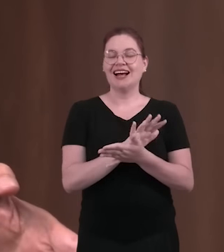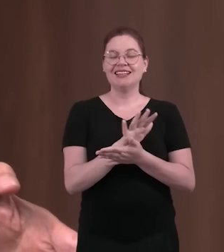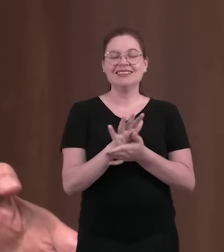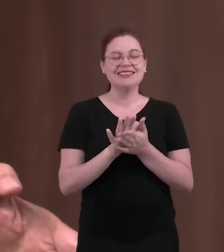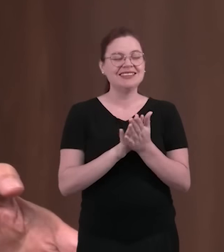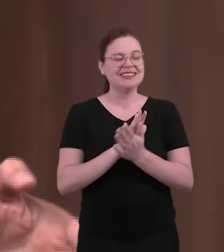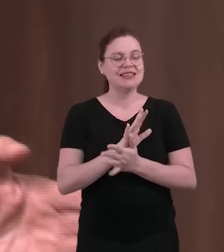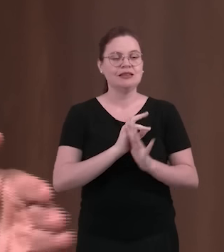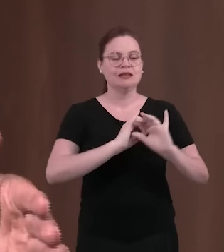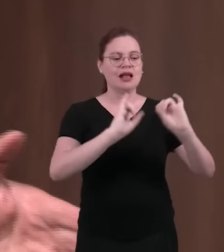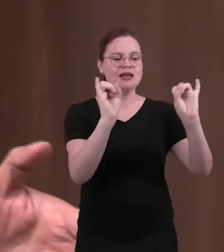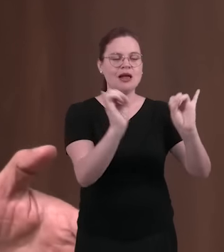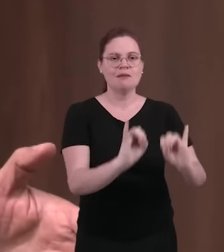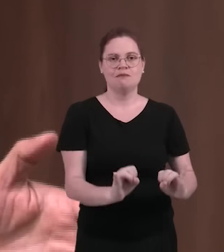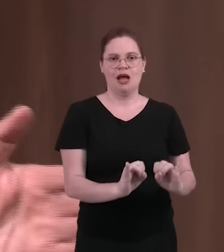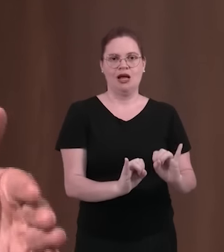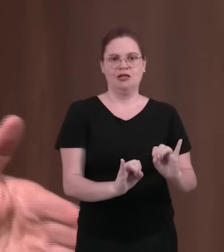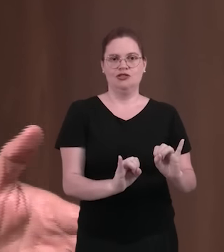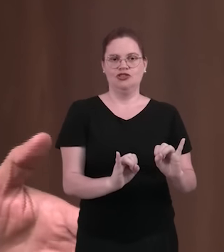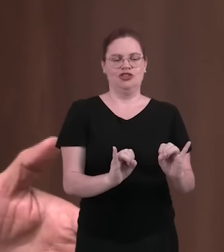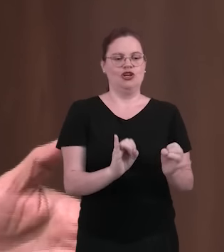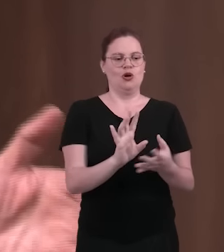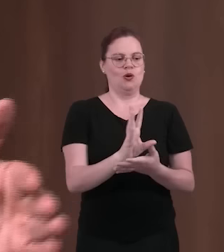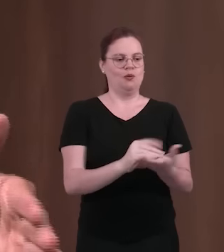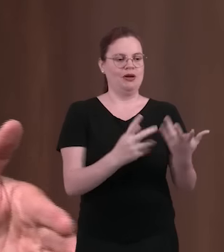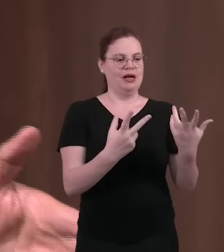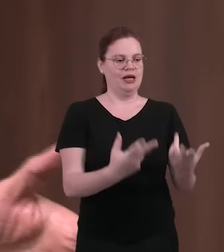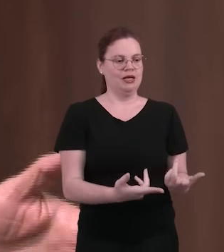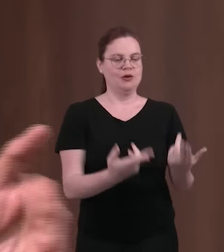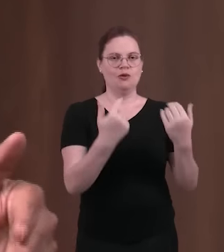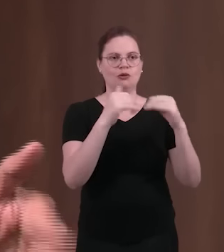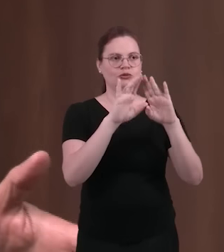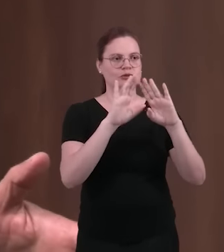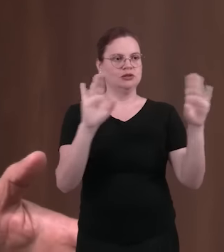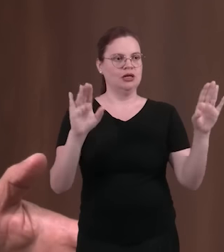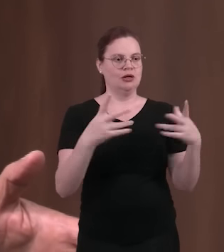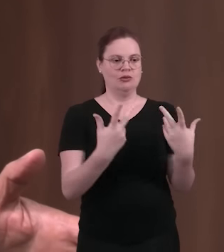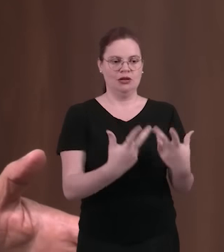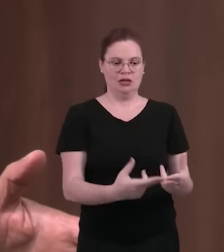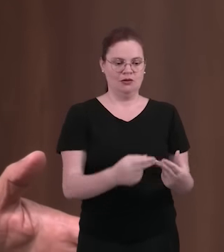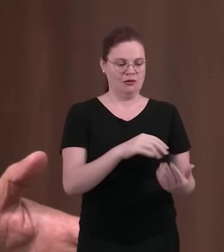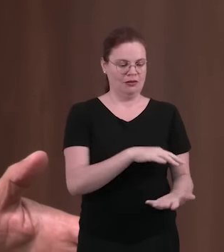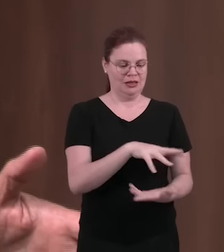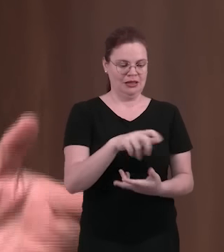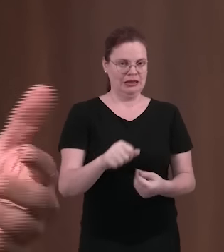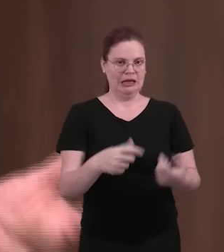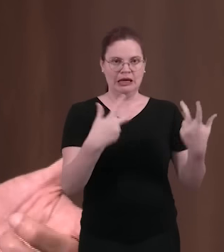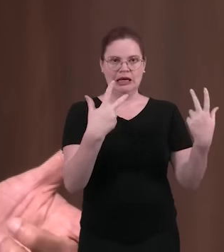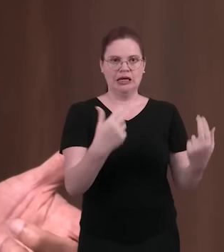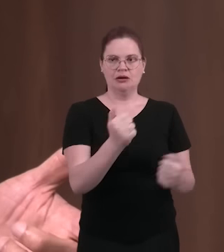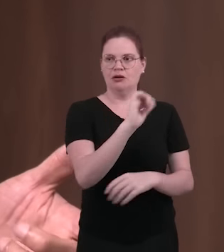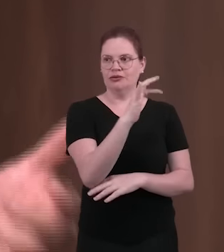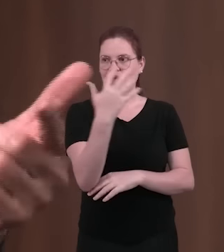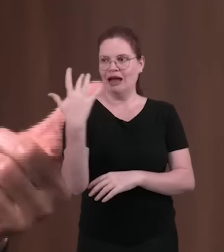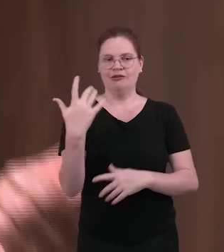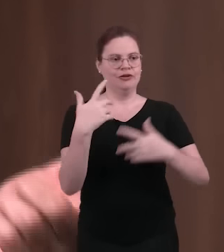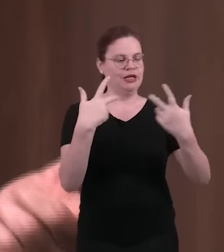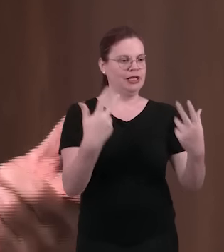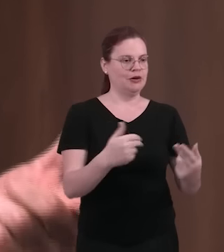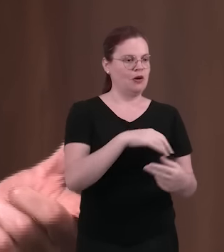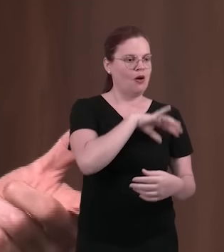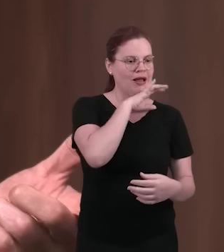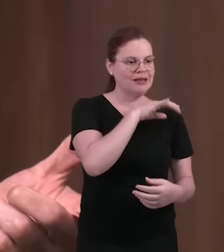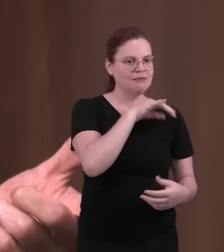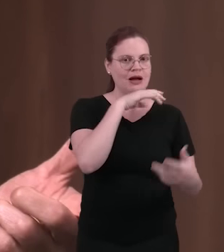escultura, nem do que há na terra, nem do que há no céu, nem do que há nas águas ou debaixo da terra. Esse é o segundo mandamento. E o